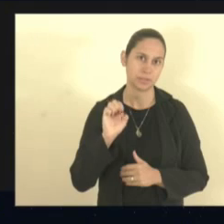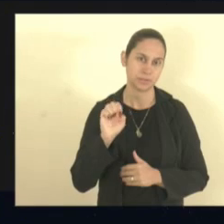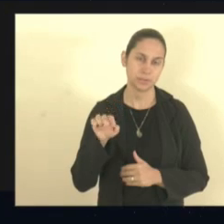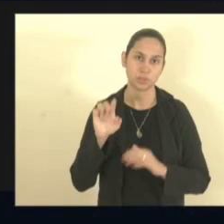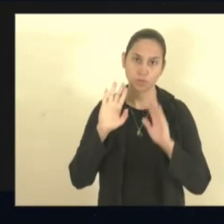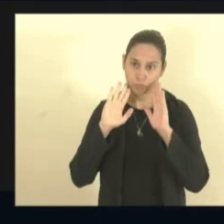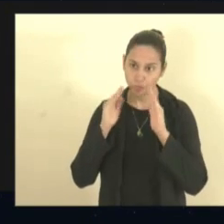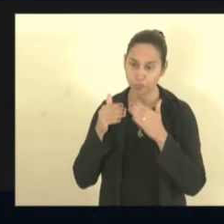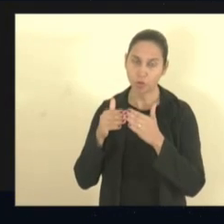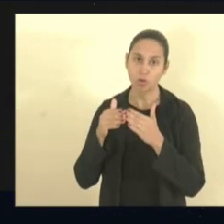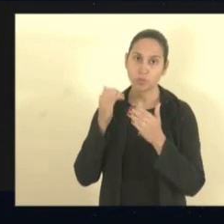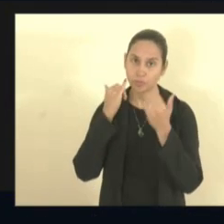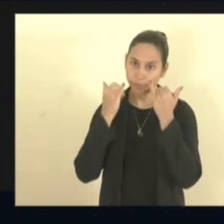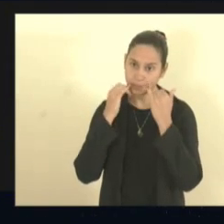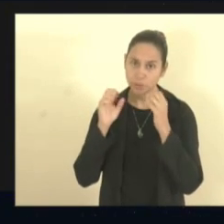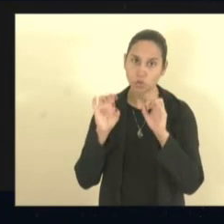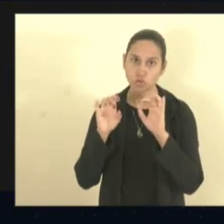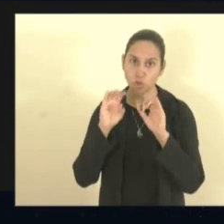um colega deputado.